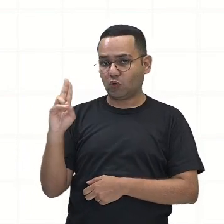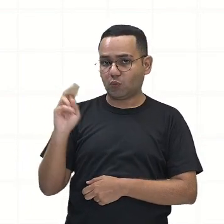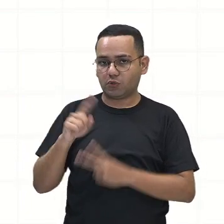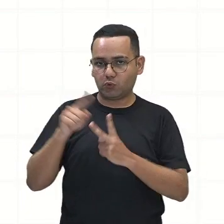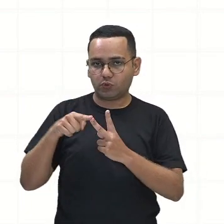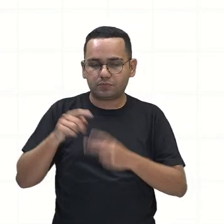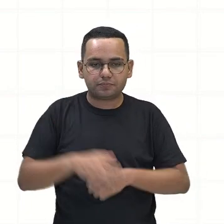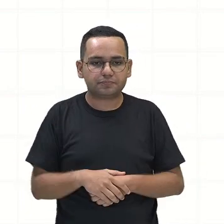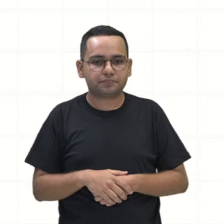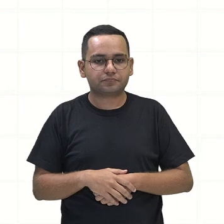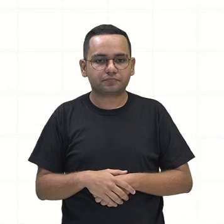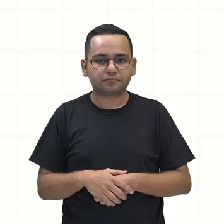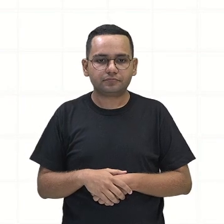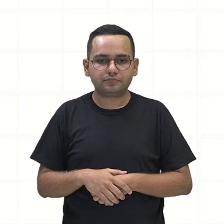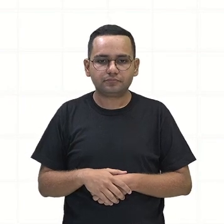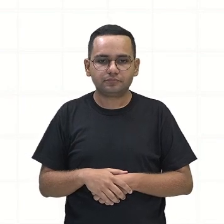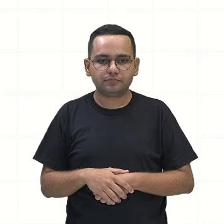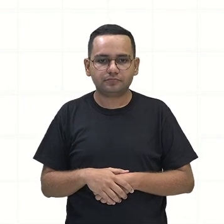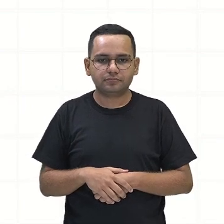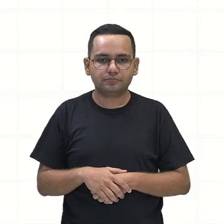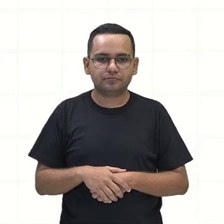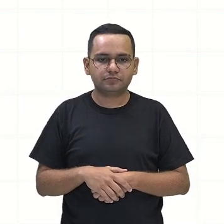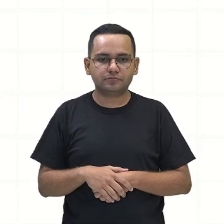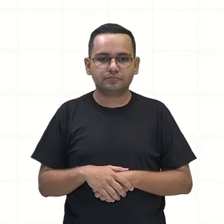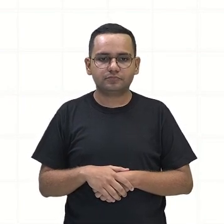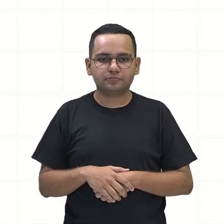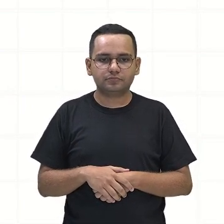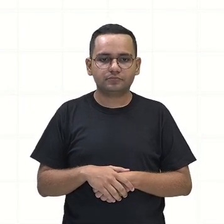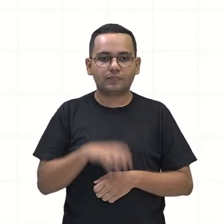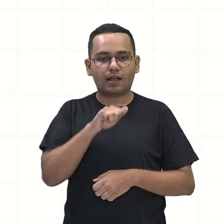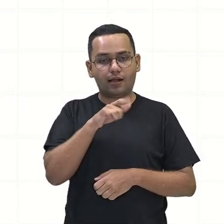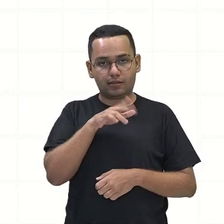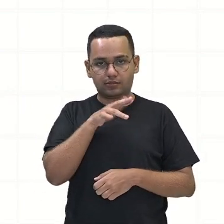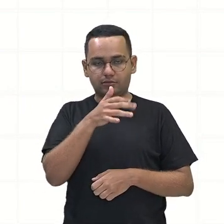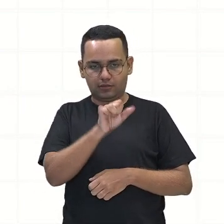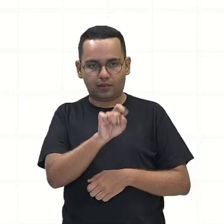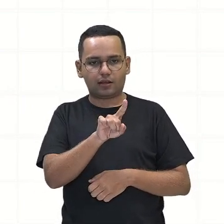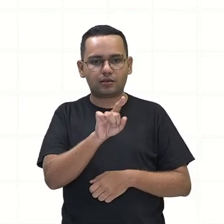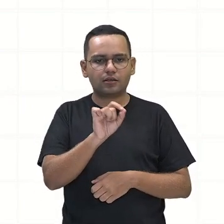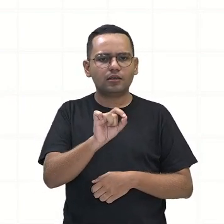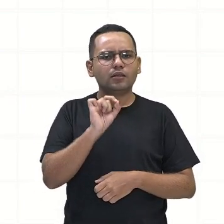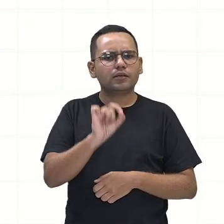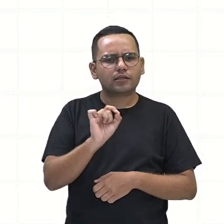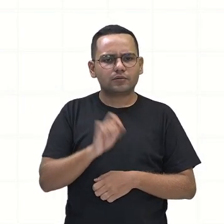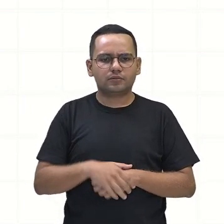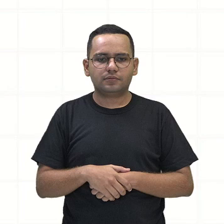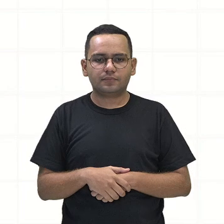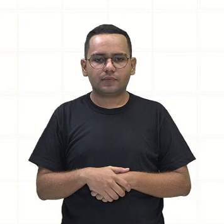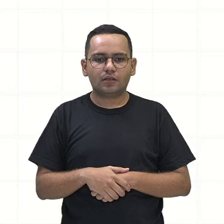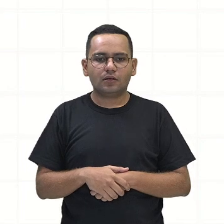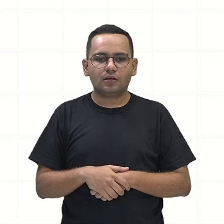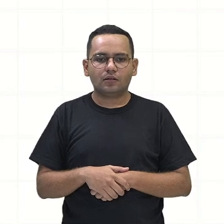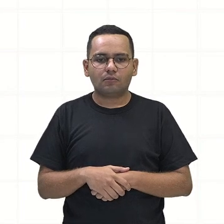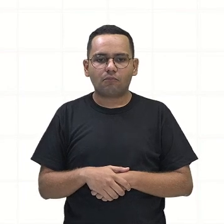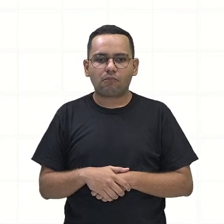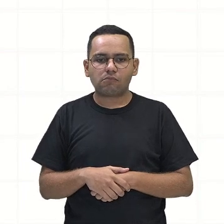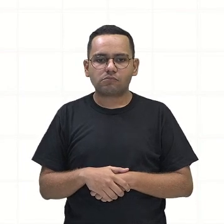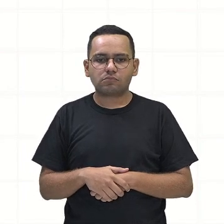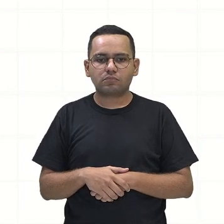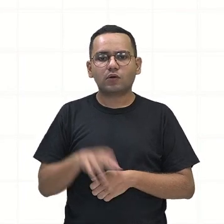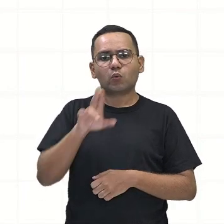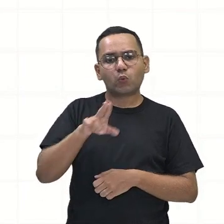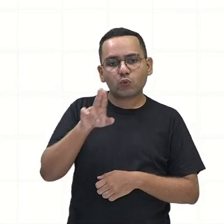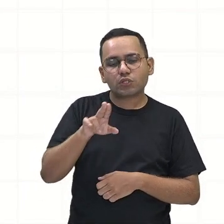Andrés Hurtado de Mendonça decidiu utilizar-se dos espanhóis. Que espanhóis eram esses, né?